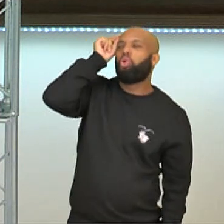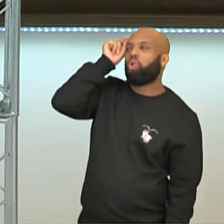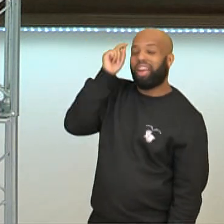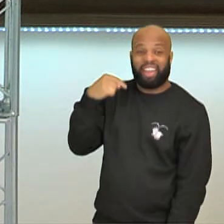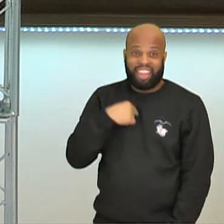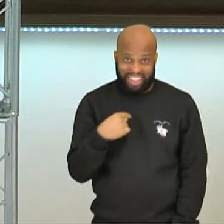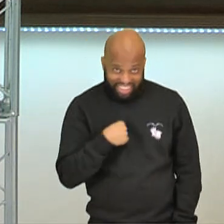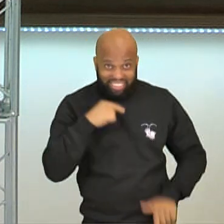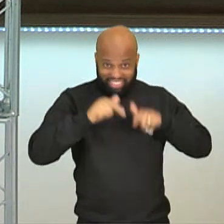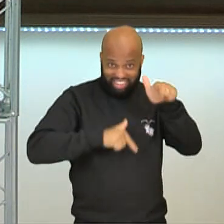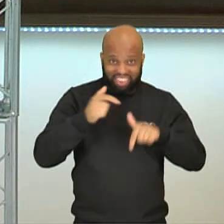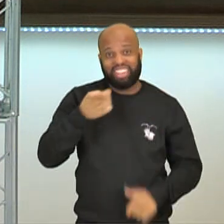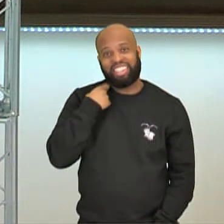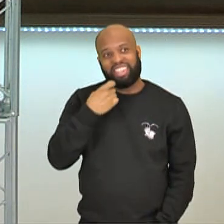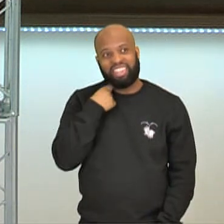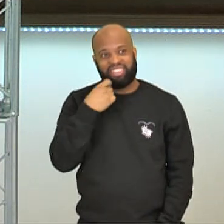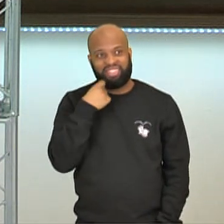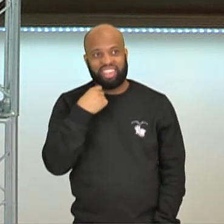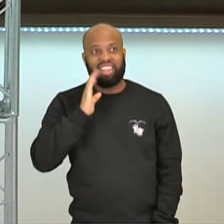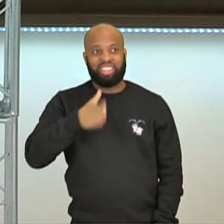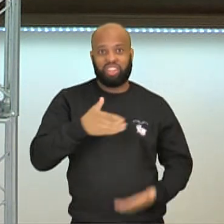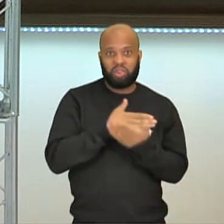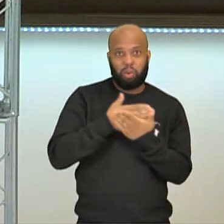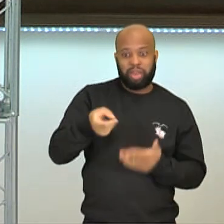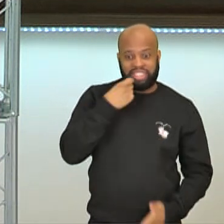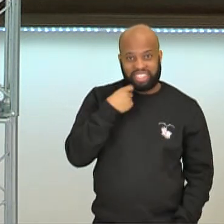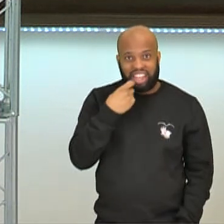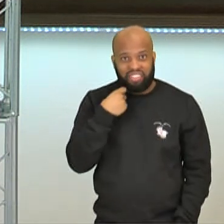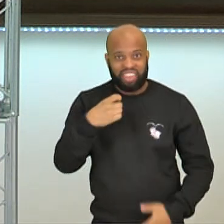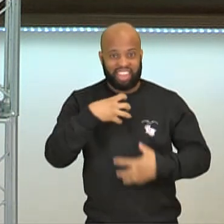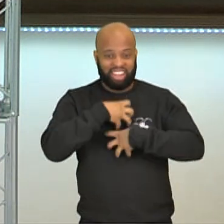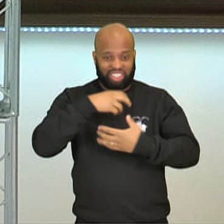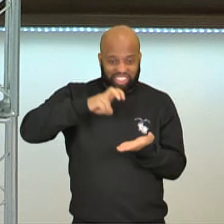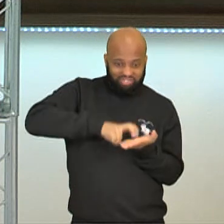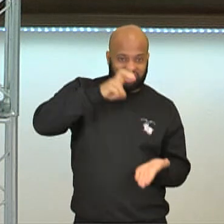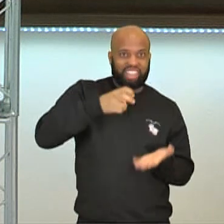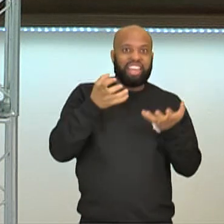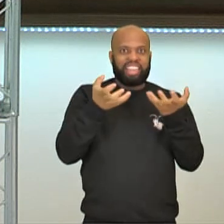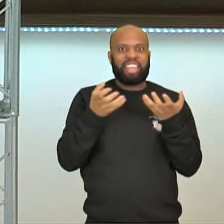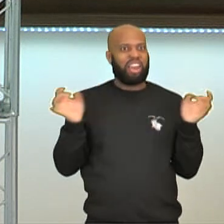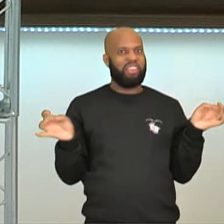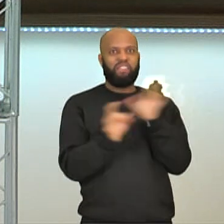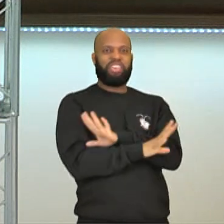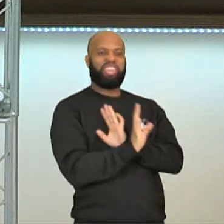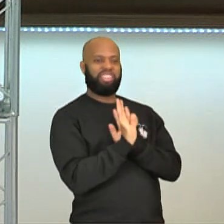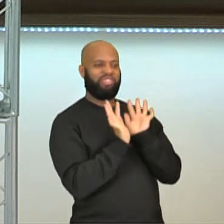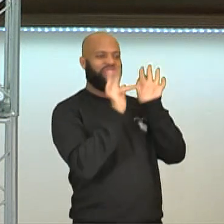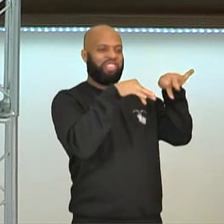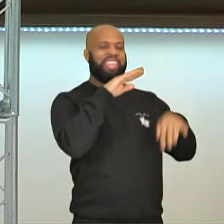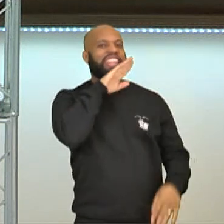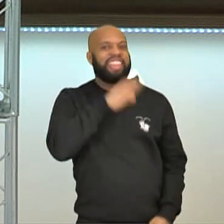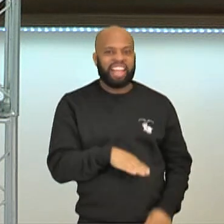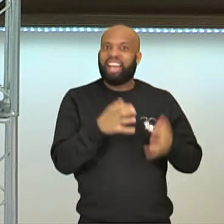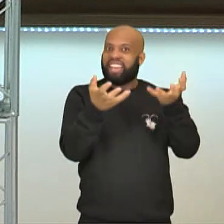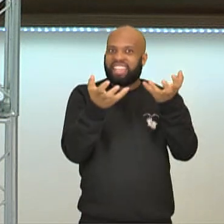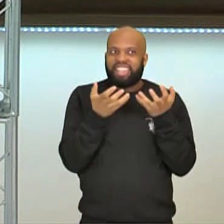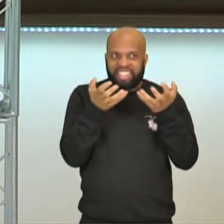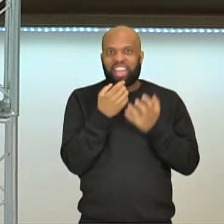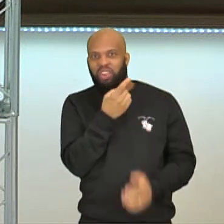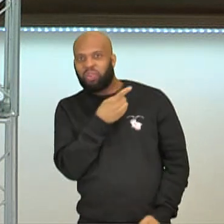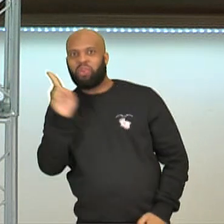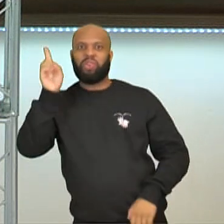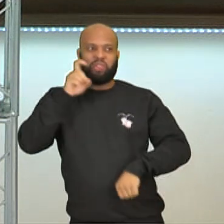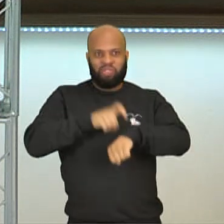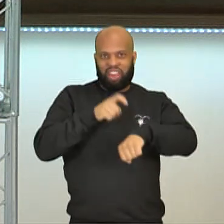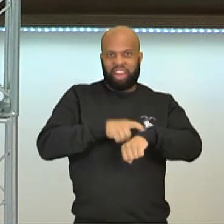Eu mesma, quando trabalho na sexta-feira, eu já começo sexta-feira de manhã querendo terminar. Eu já quero que chegue logo o último.